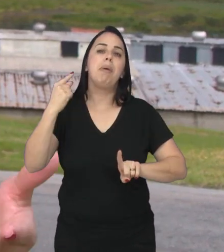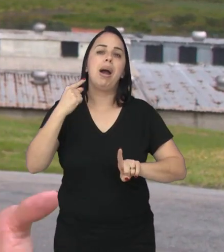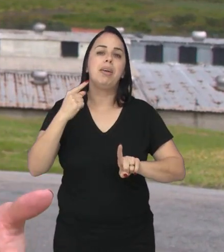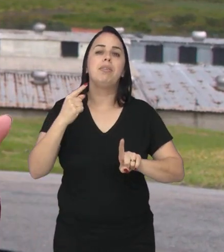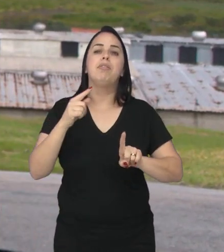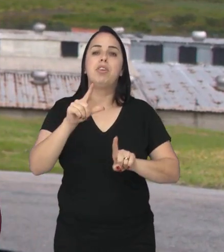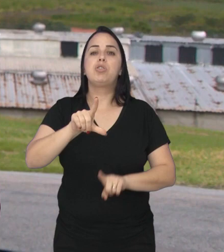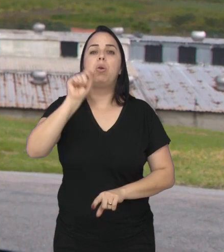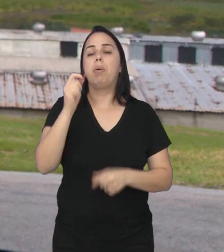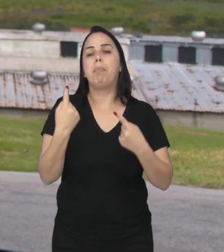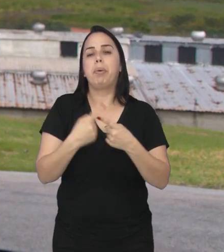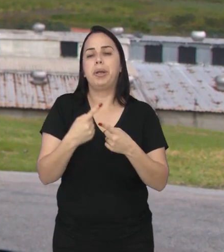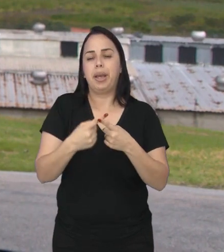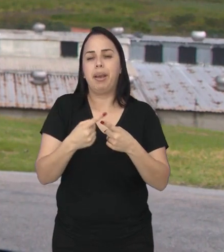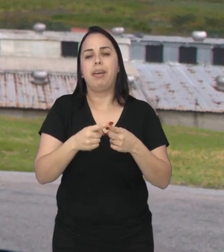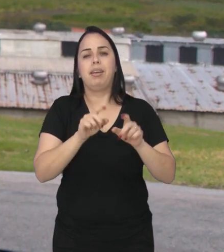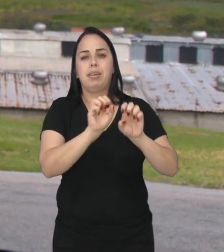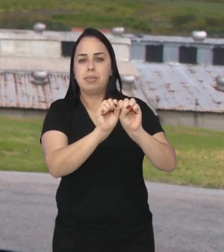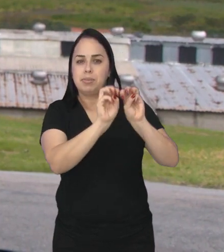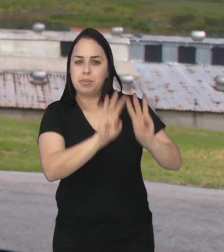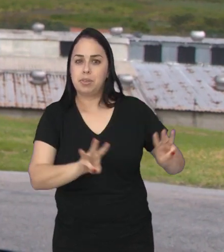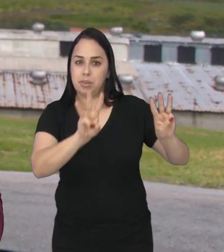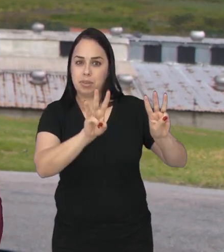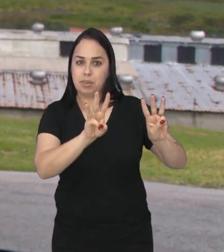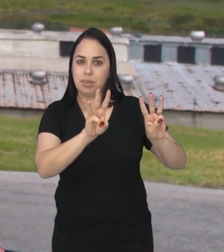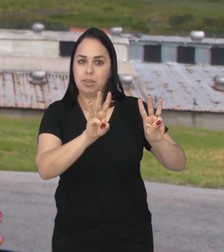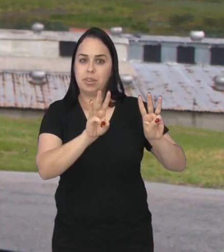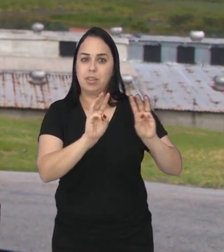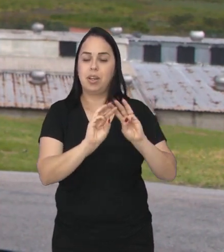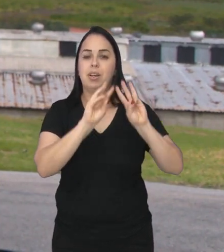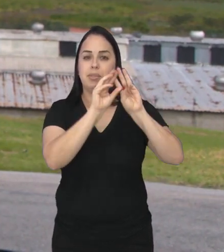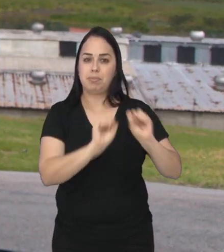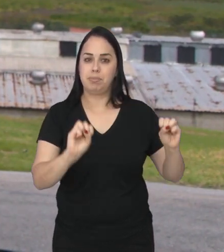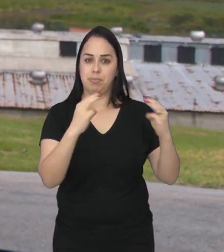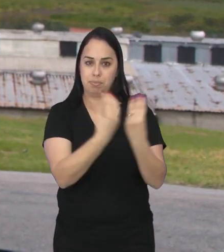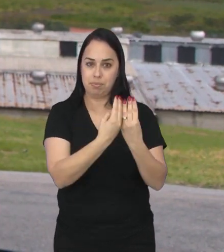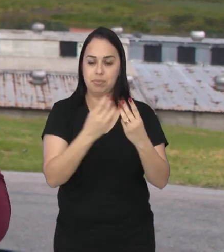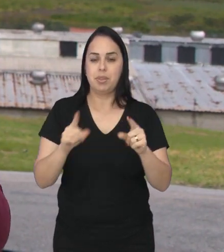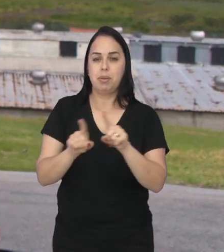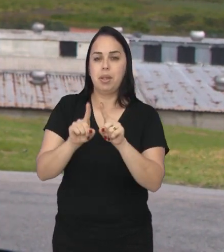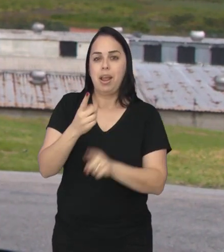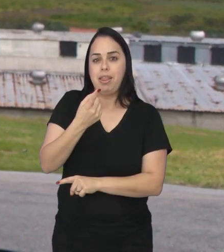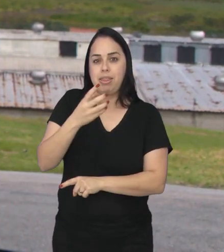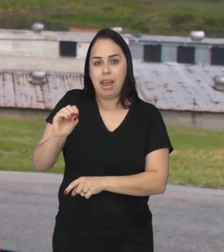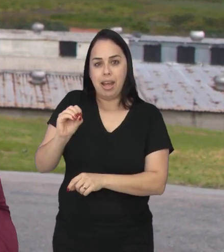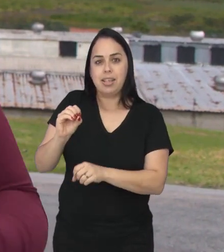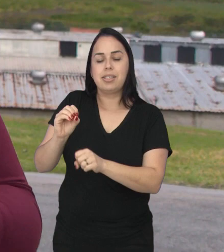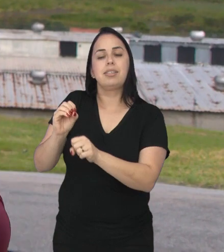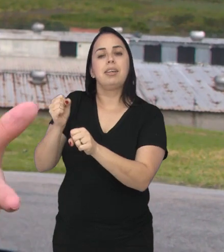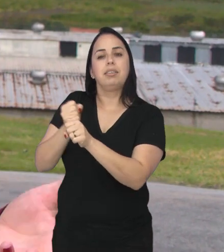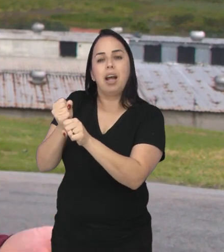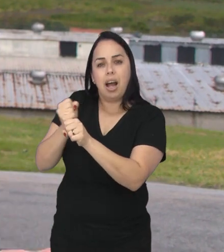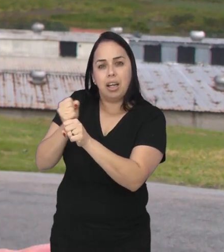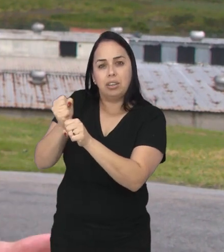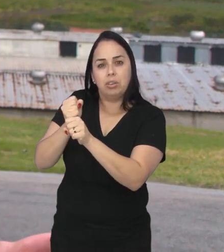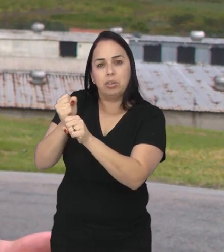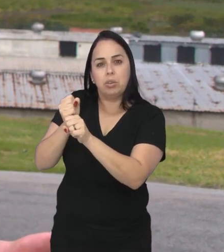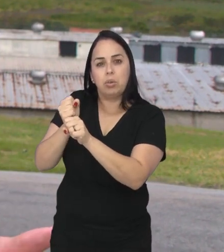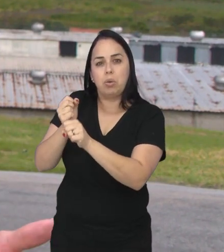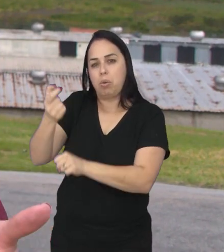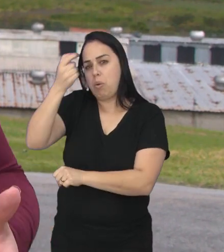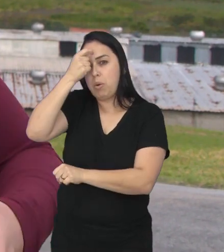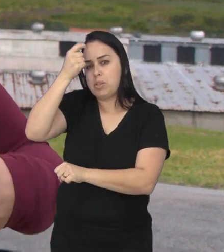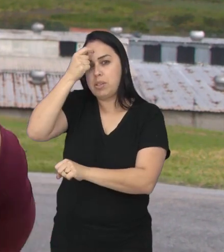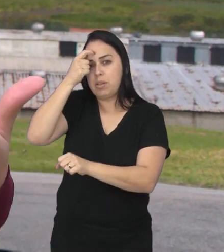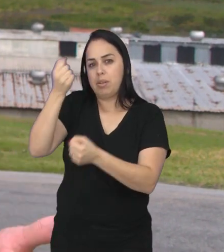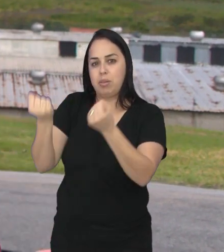porque a ONU a Organização das Nações Unidas criou a década de ação para a segurança no trânsito e o amarelo porque é uma cor